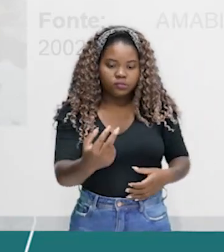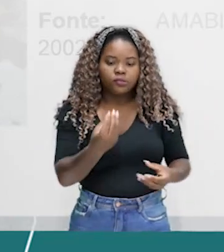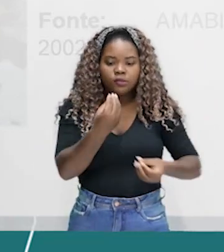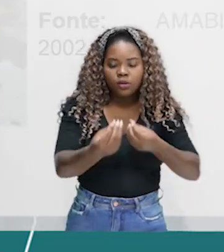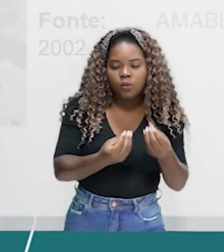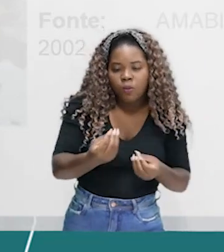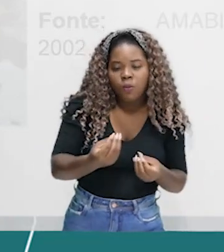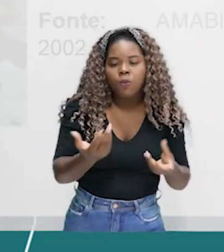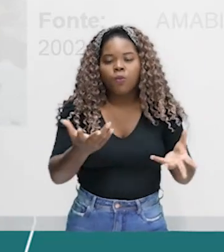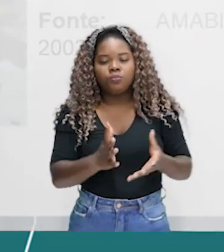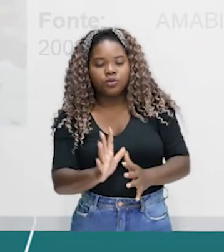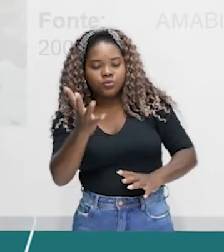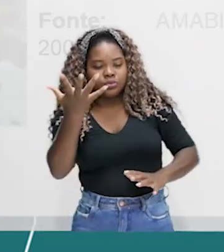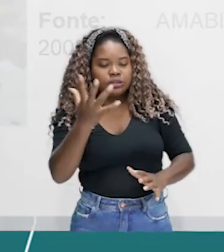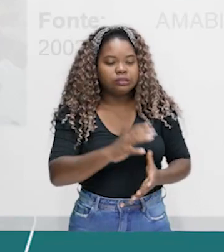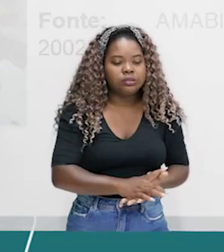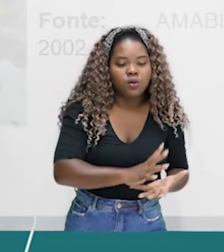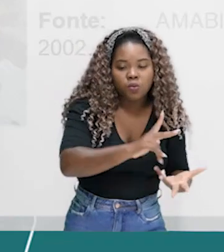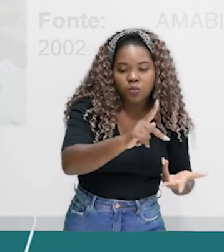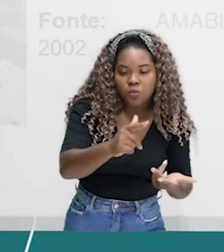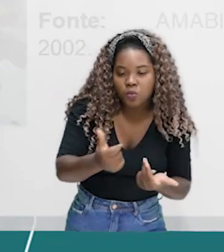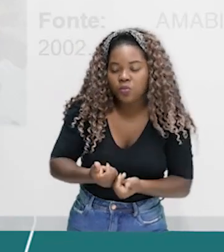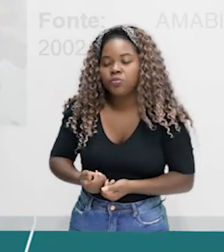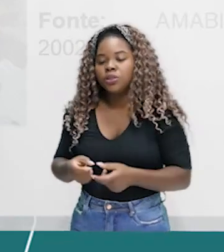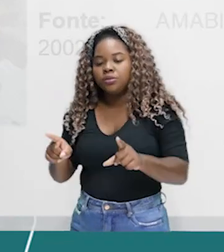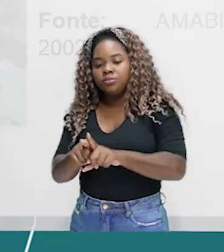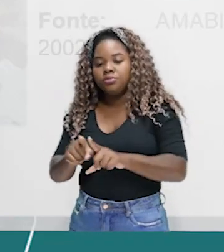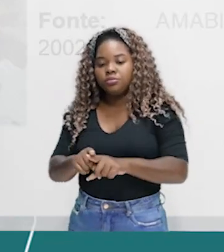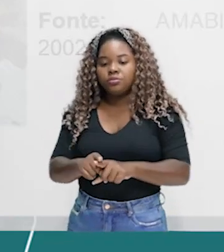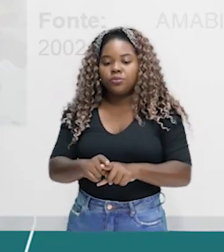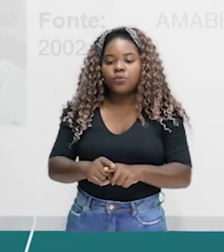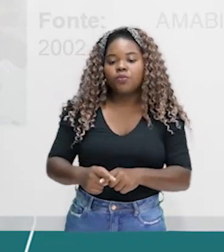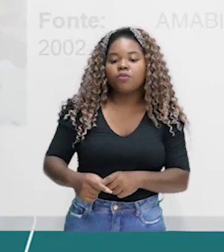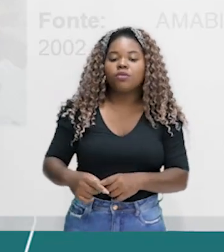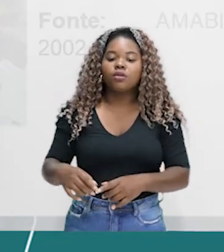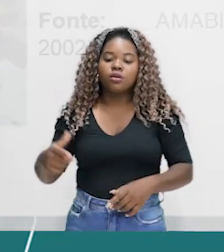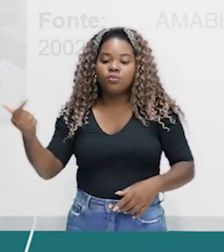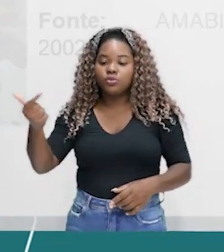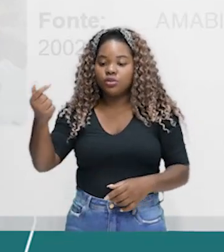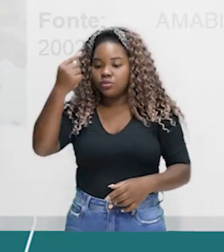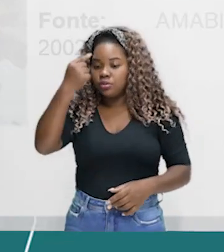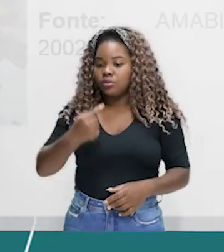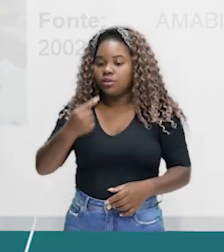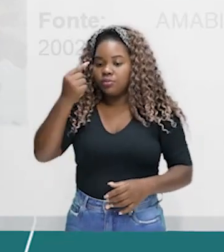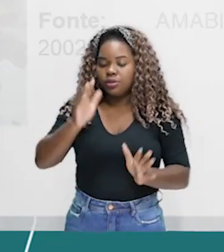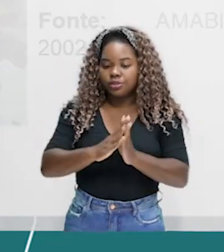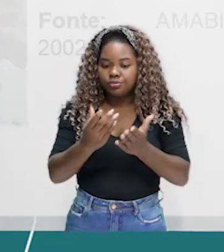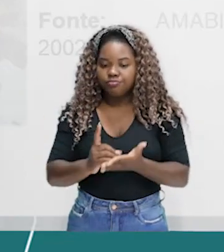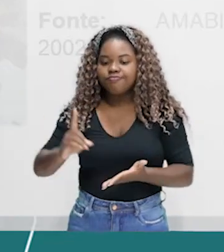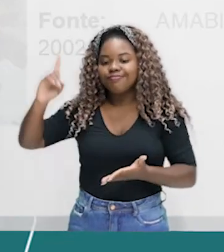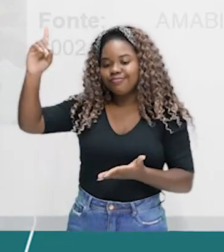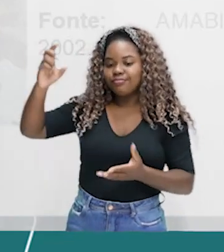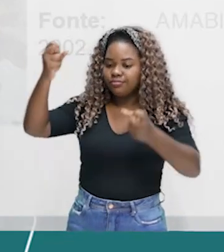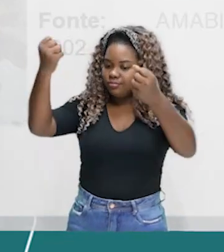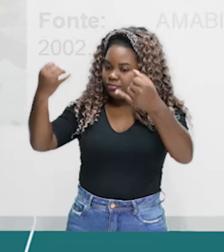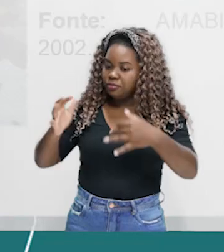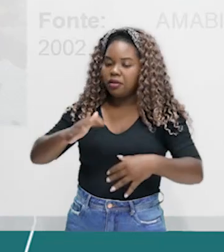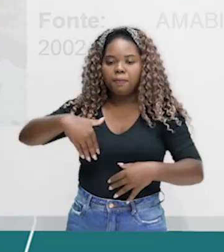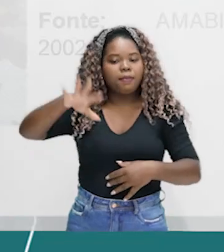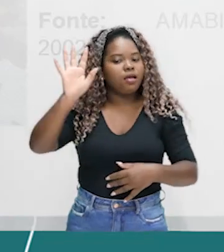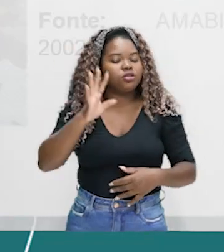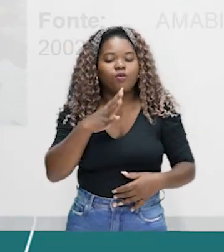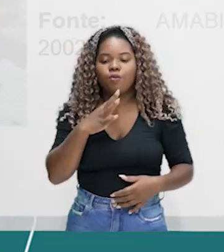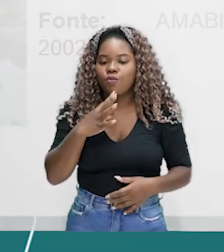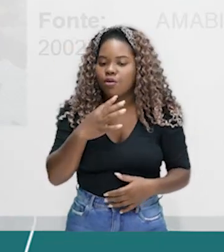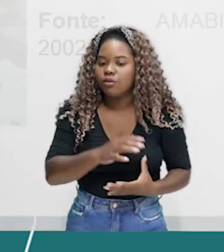a criação aconteceu. Nós temos sobre a criação segundo a Bíblia, que é a mais conhecida por